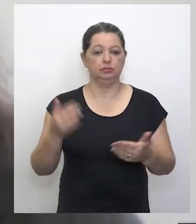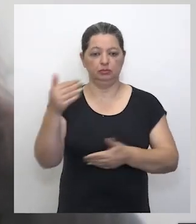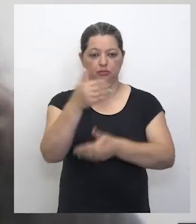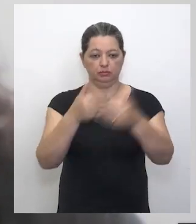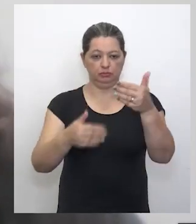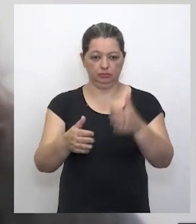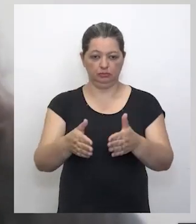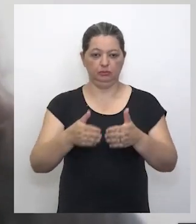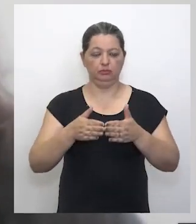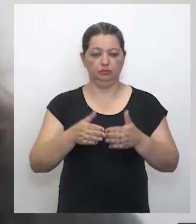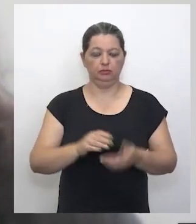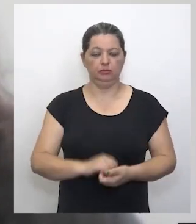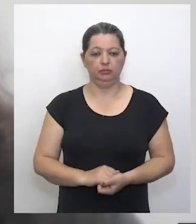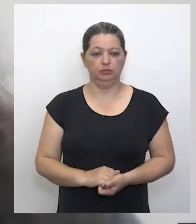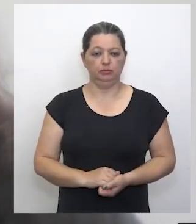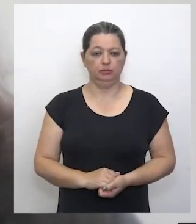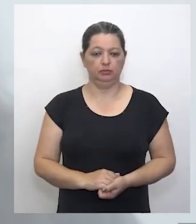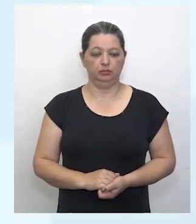por favor, o próximo.